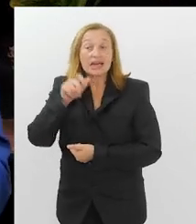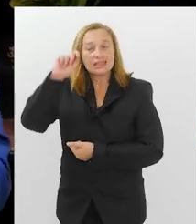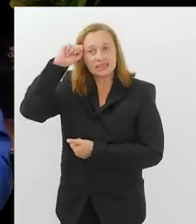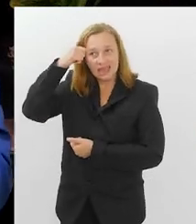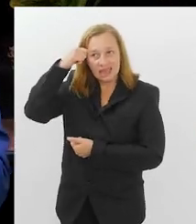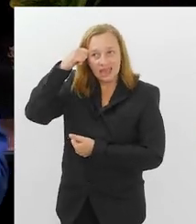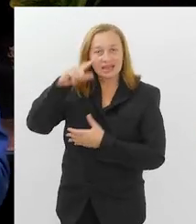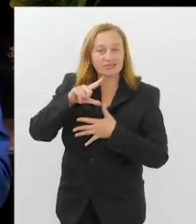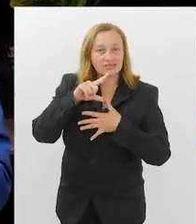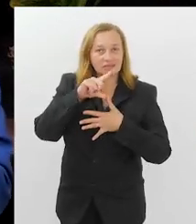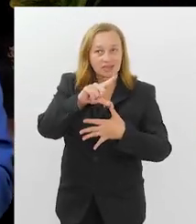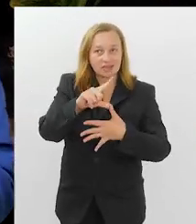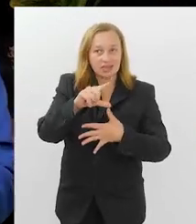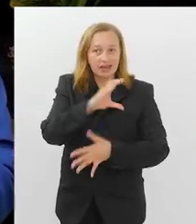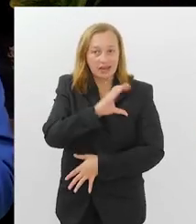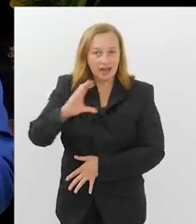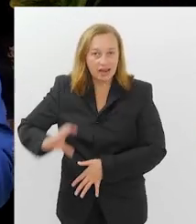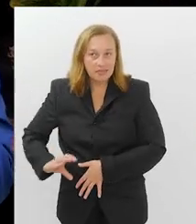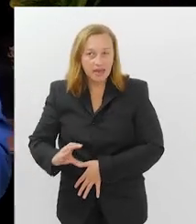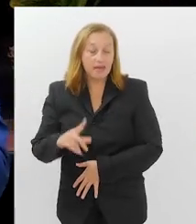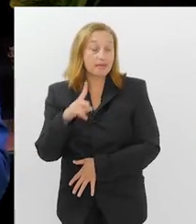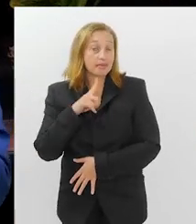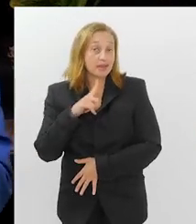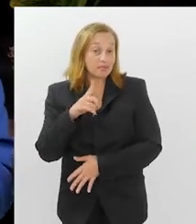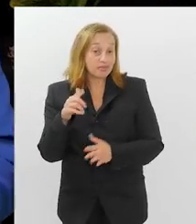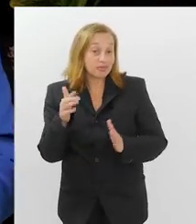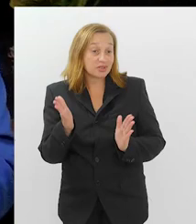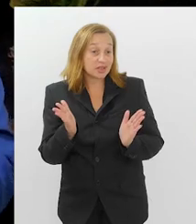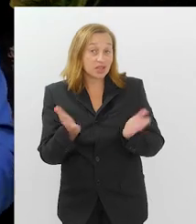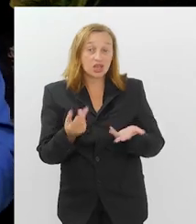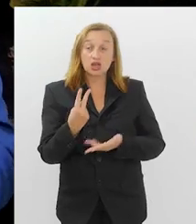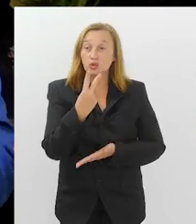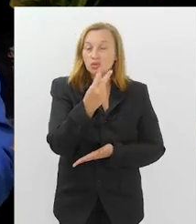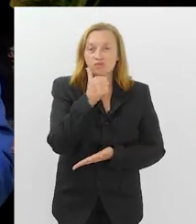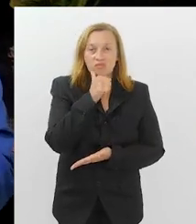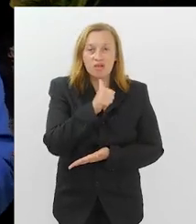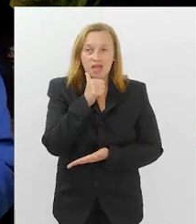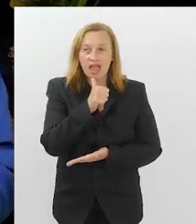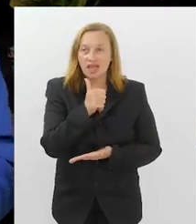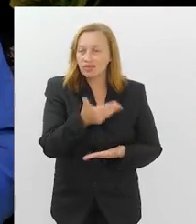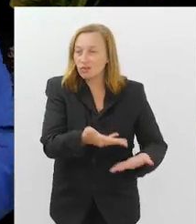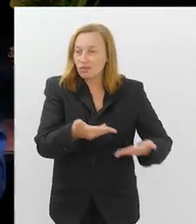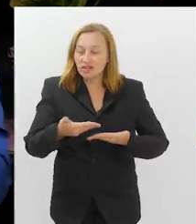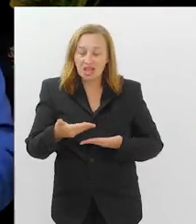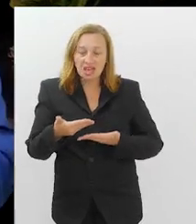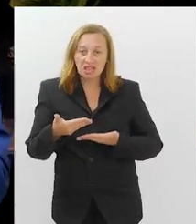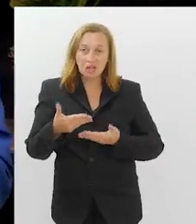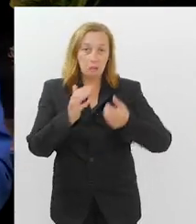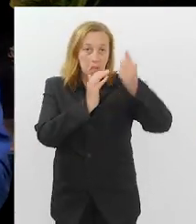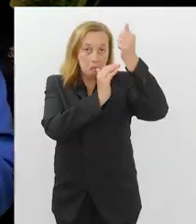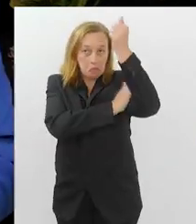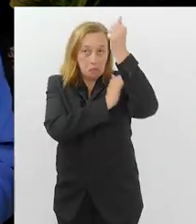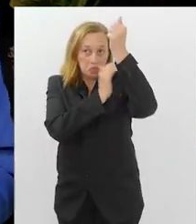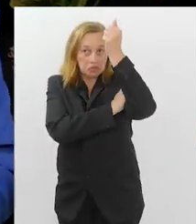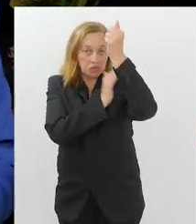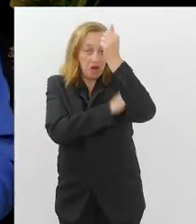Negra, Latino-Americana e Caribenha. E nós temos aqui duas mulheres mega empoderadas, líderes e